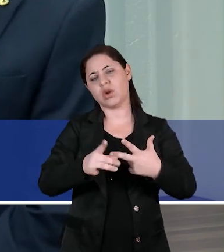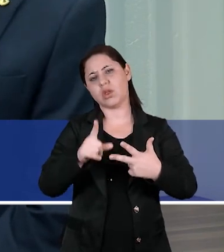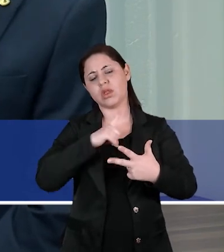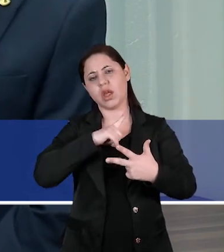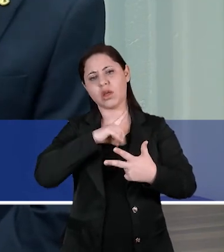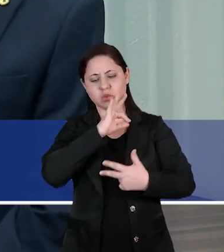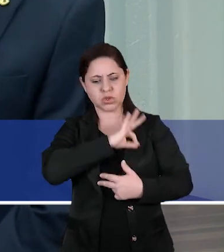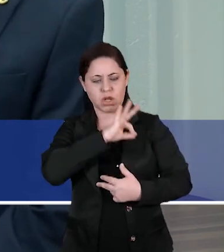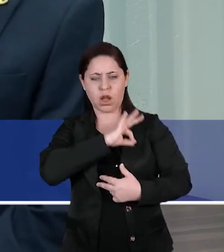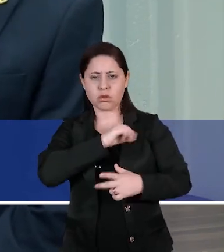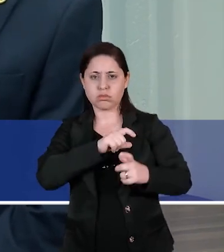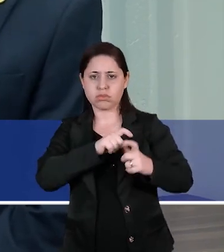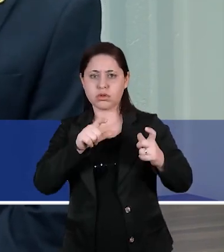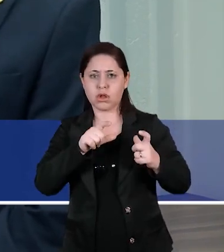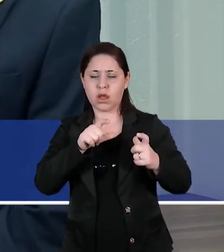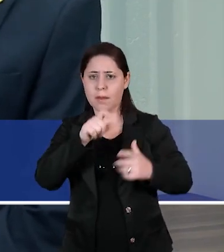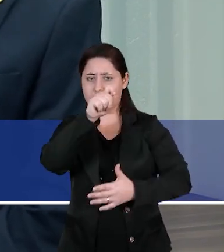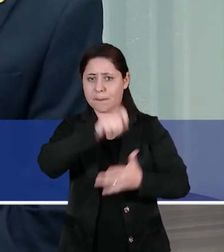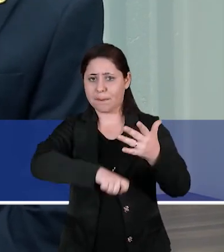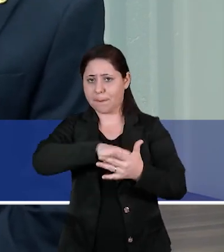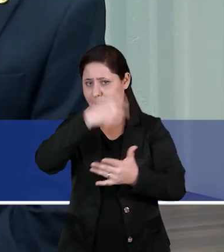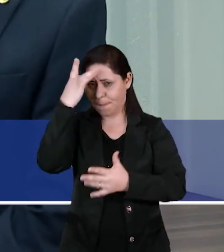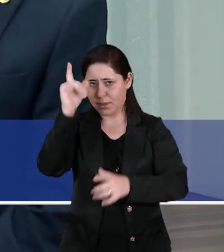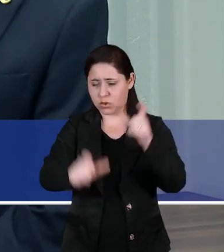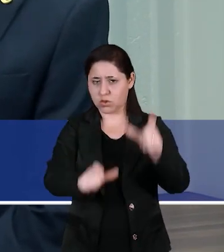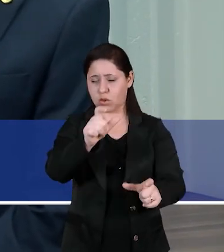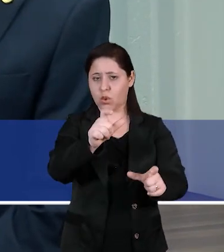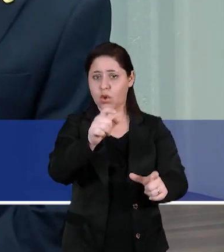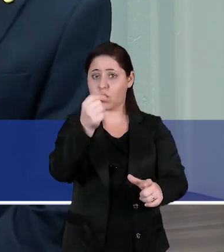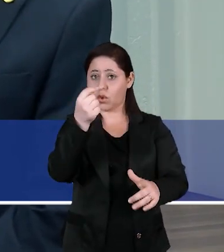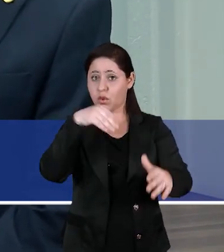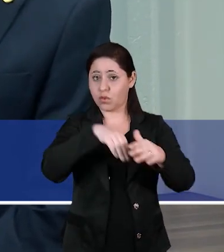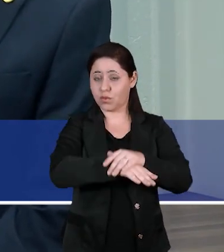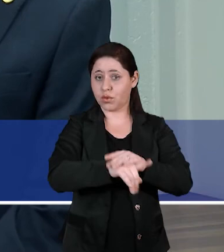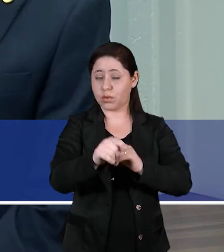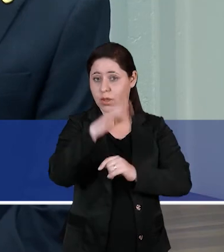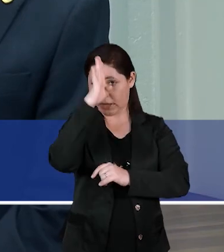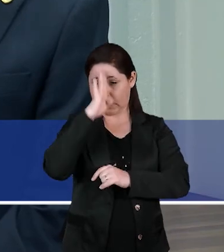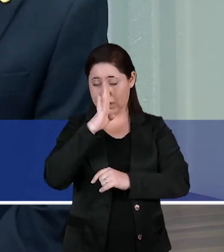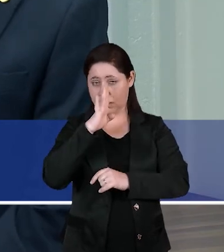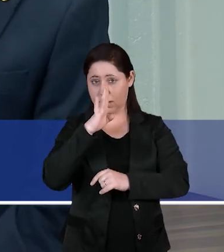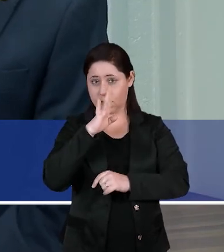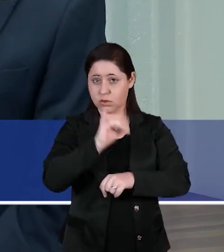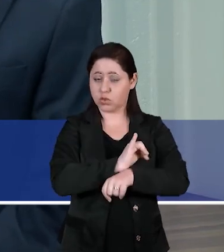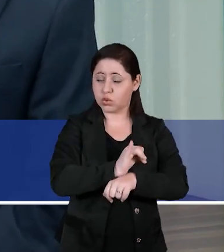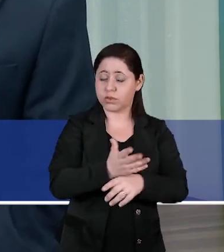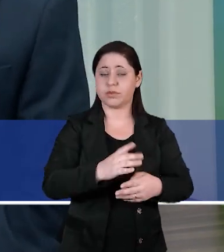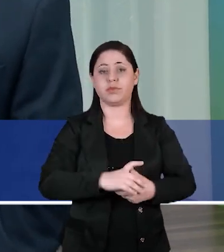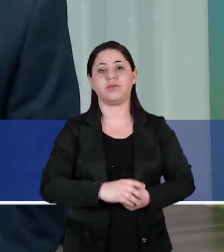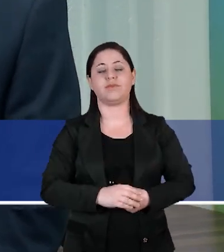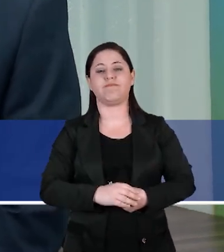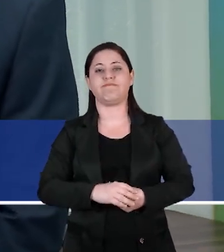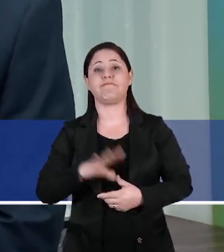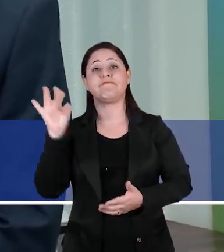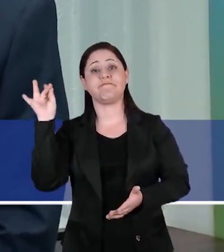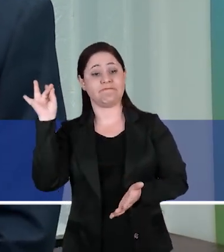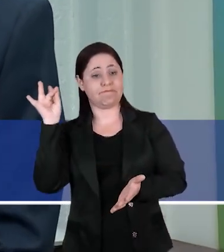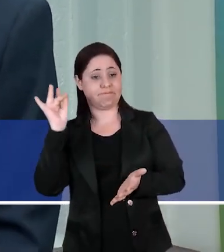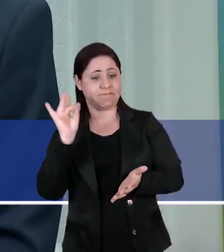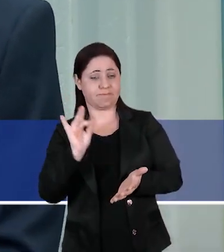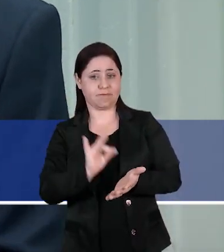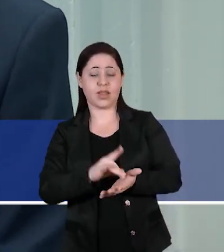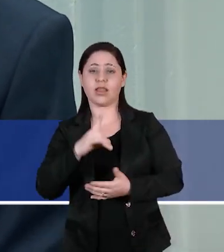para o registrador de pessoas e o fundo também vai ter aí um ressarcimento integral por atos gratuitos, né? Na